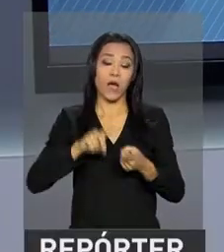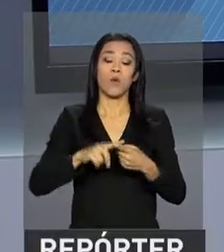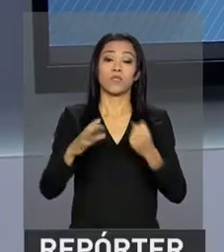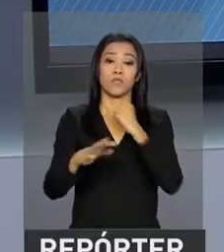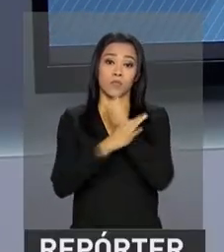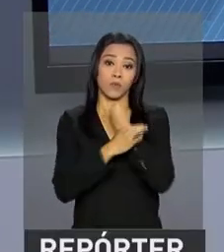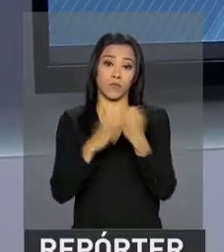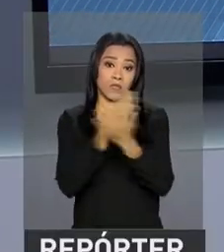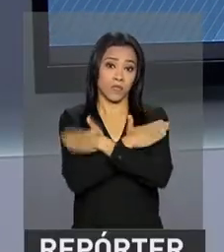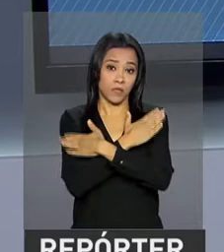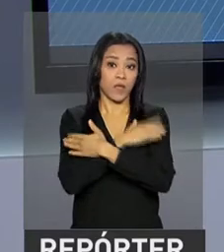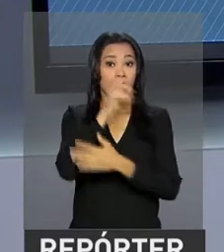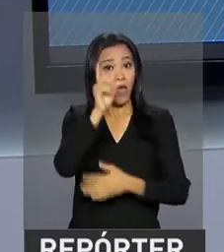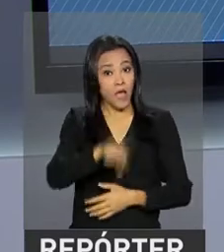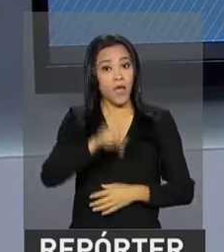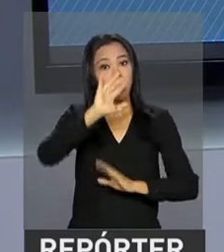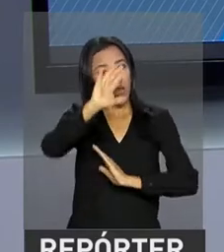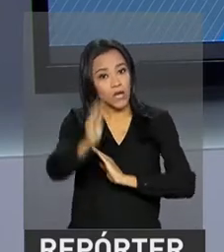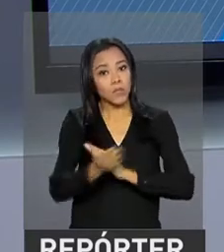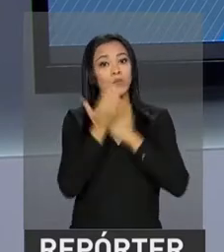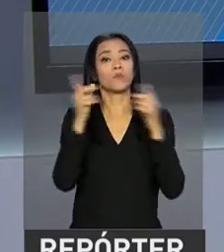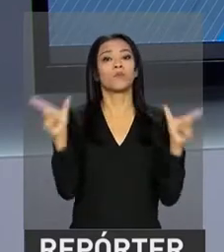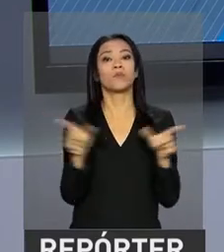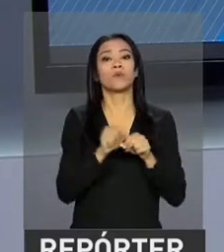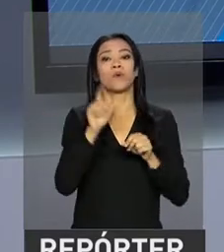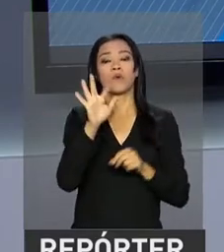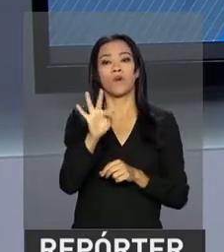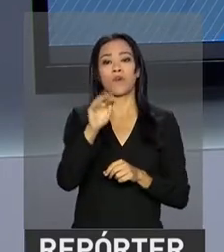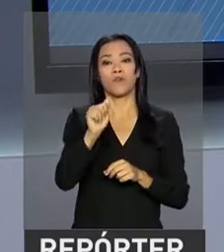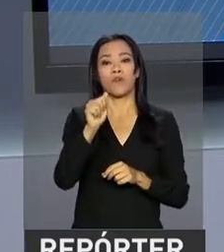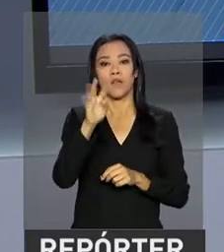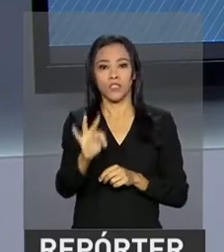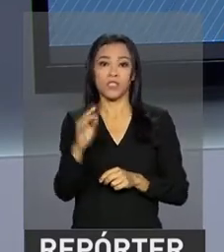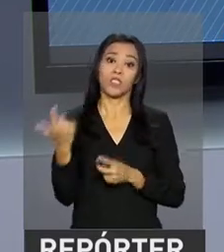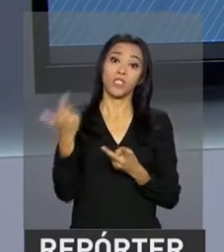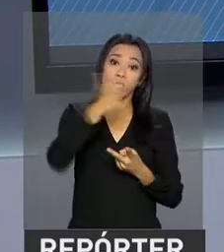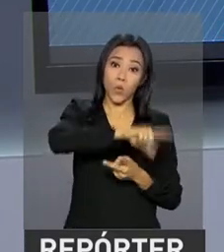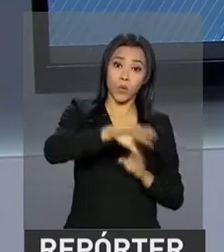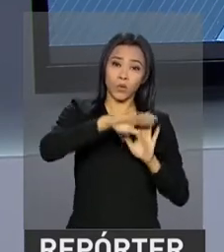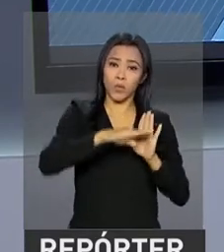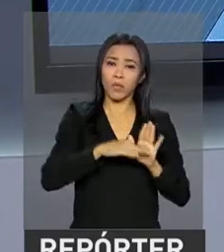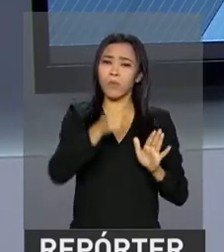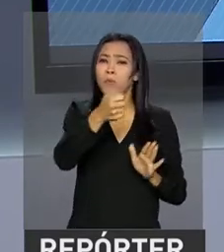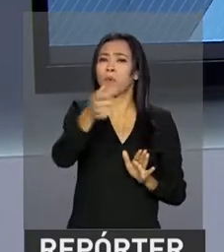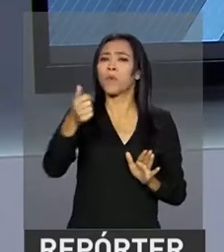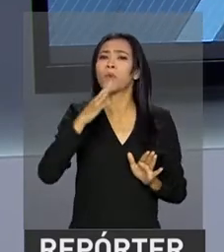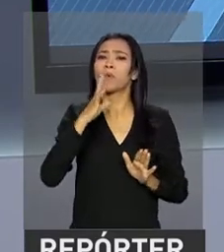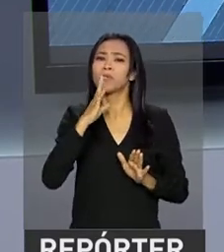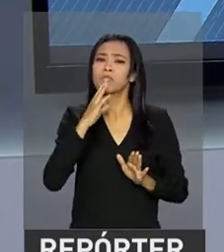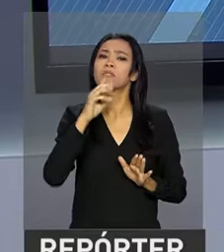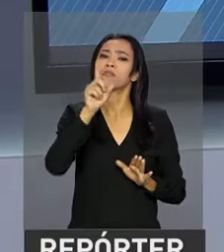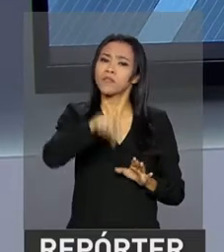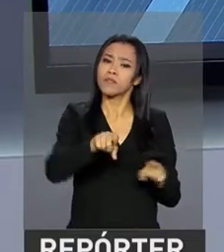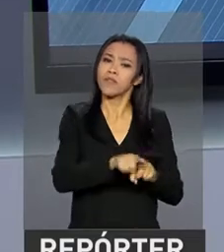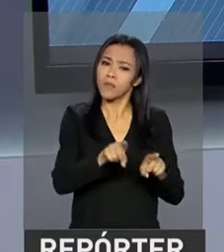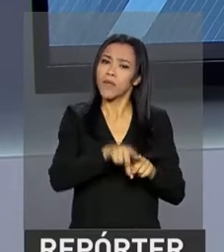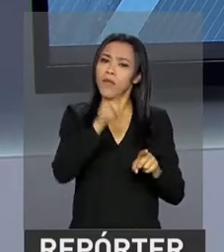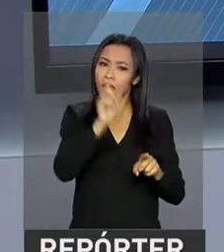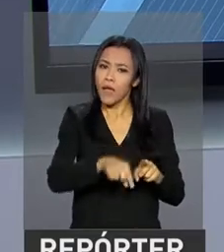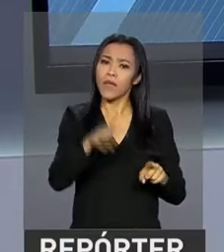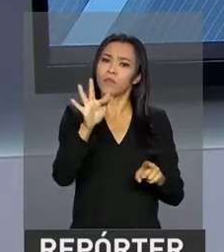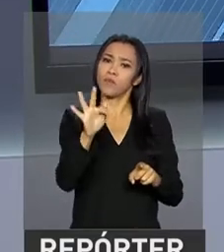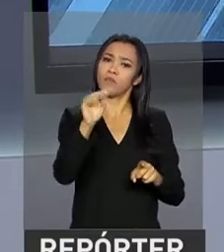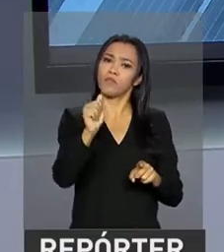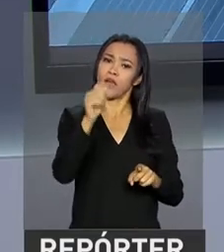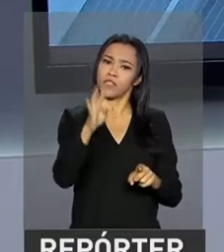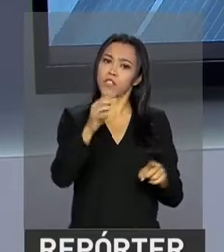por meio do fundo de ampara ao trabalhador o fat em um outro programa ainda pouco conhecido dos cidadãos também é financiado com recursos do